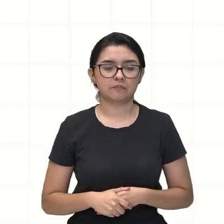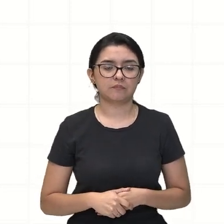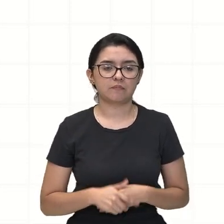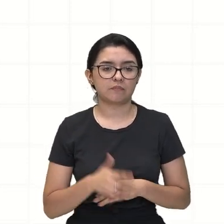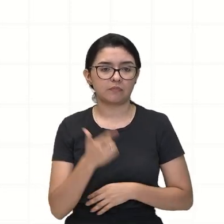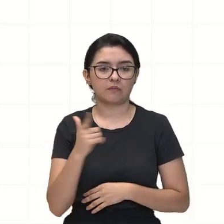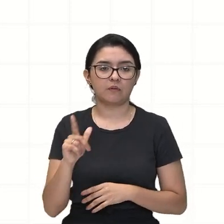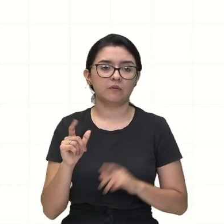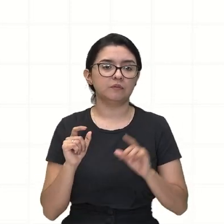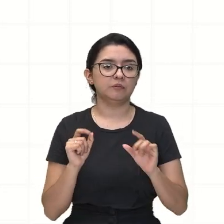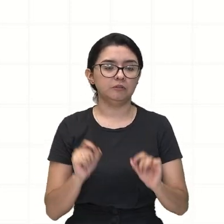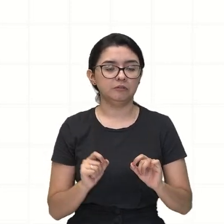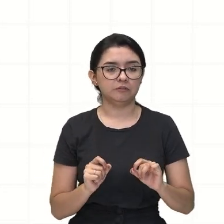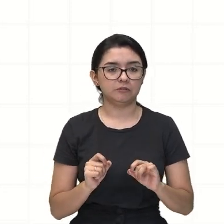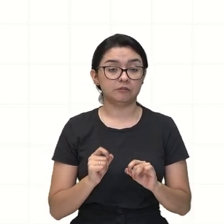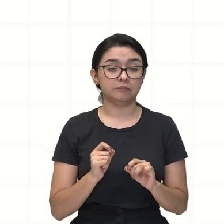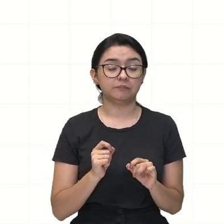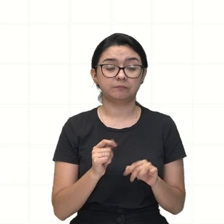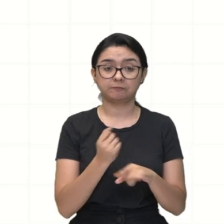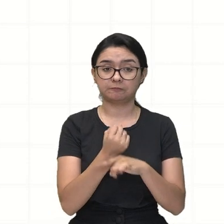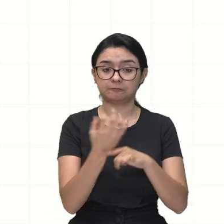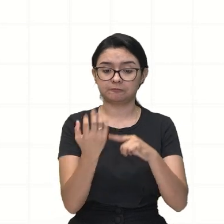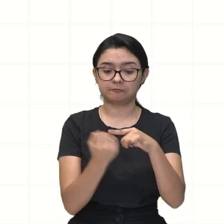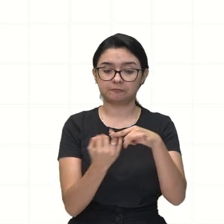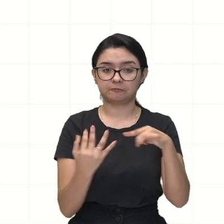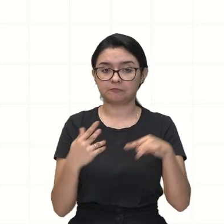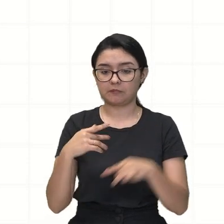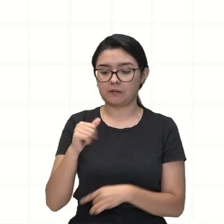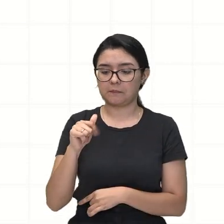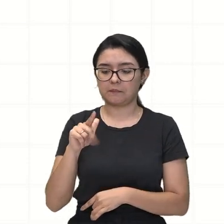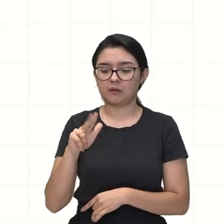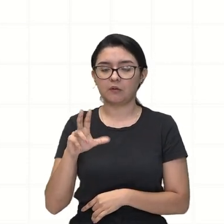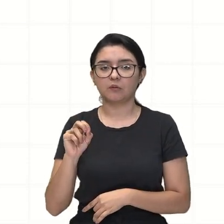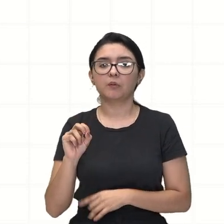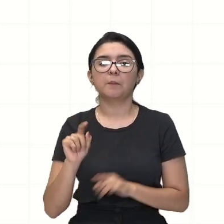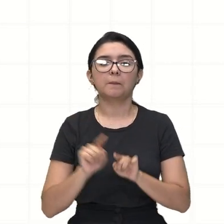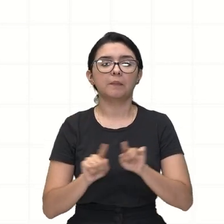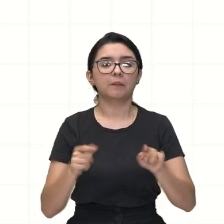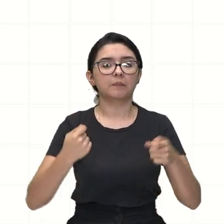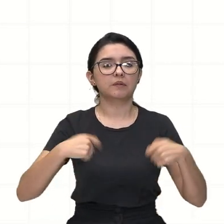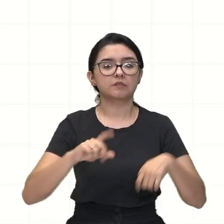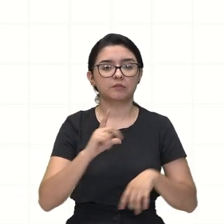representa o Paulo. Só que eu tenho que ter aqui